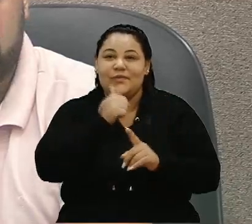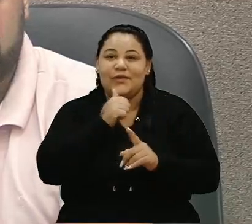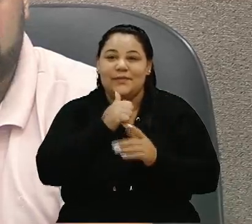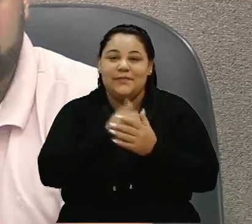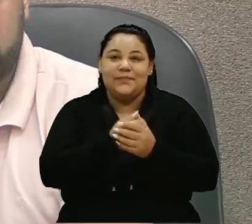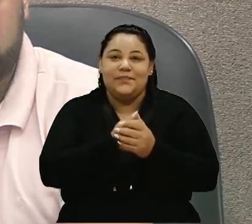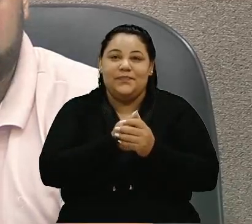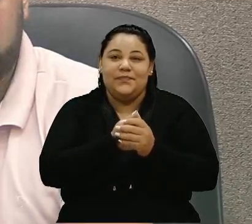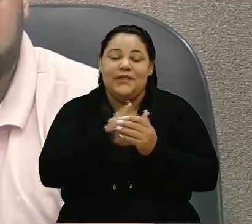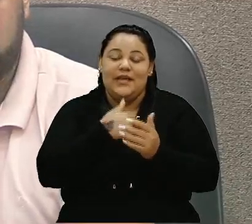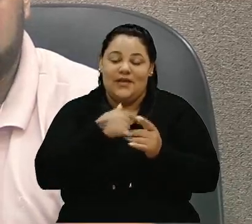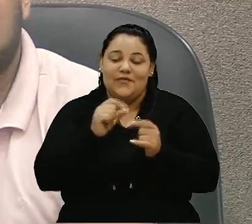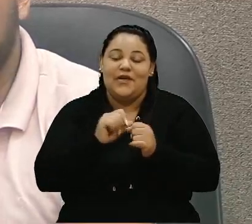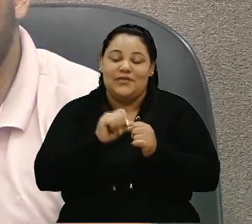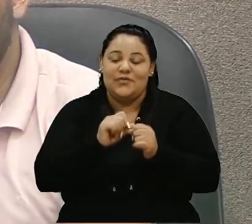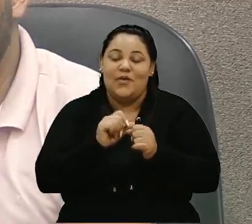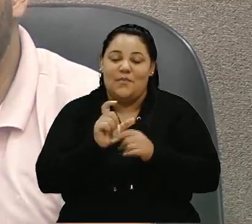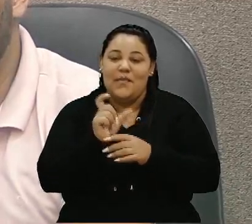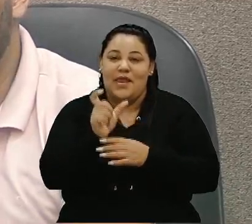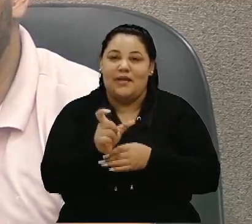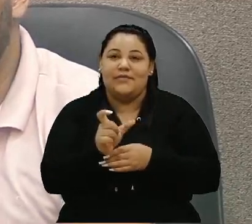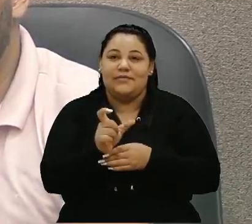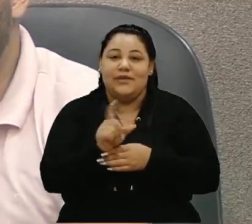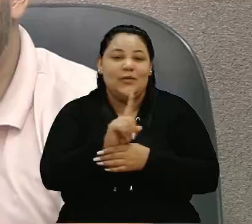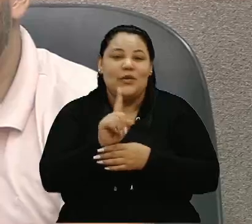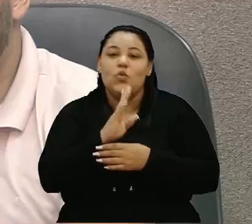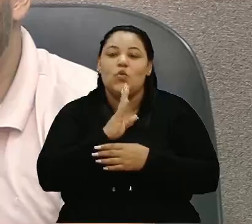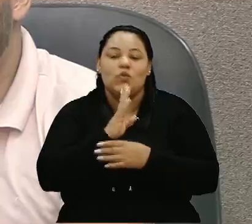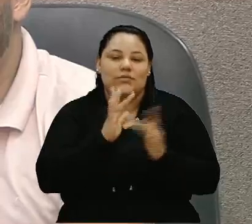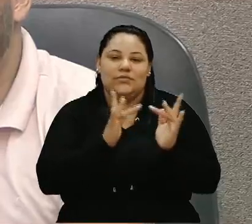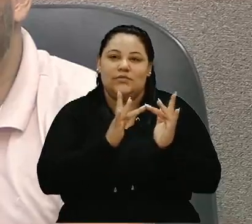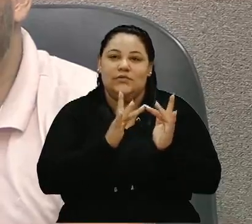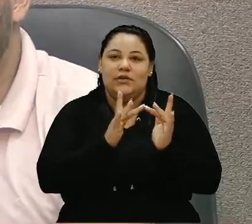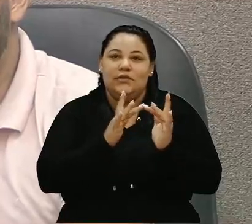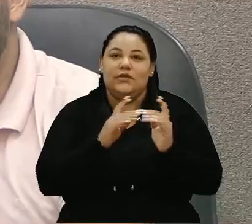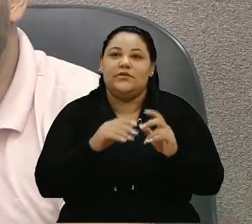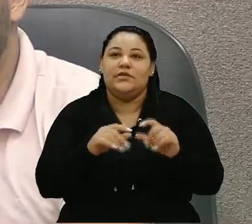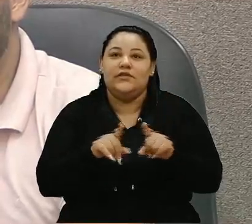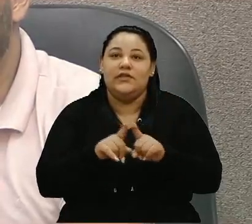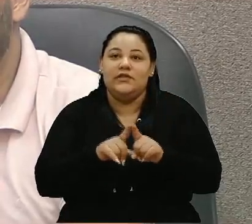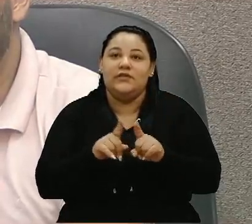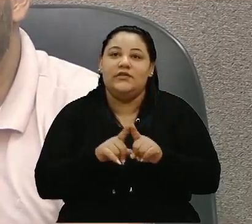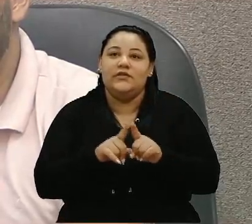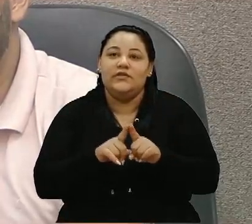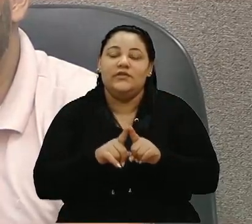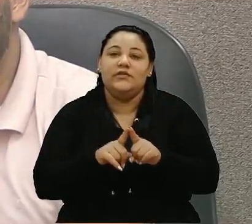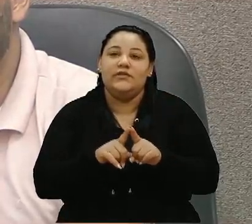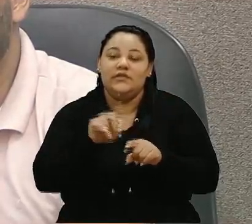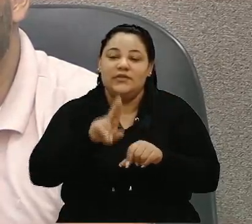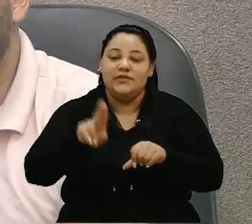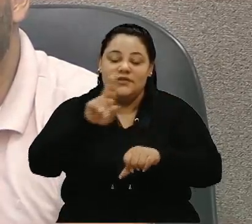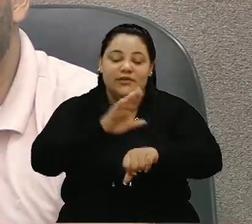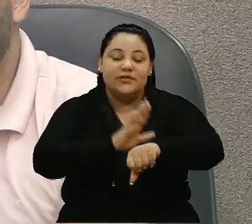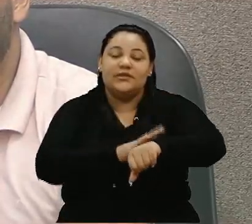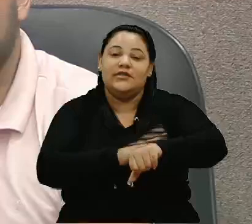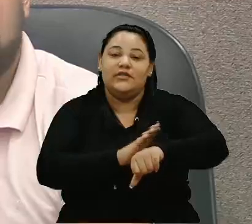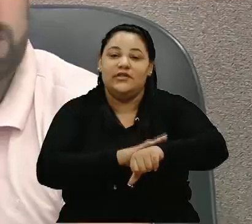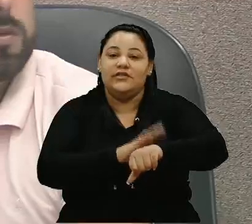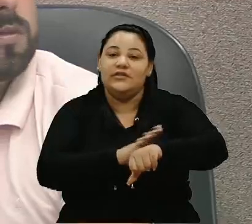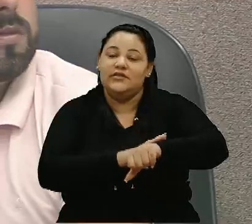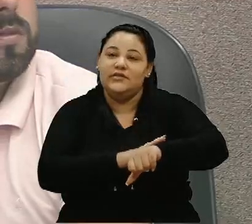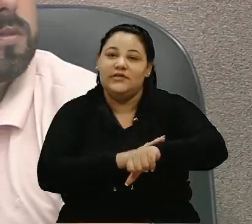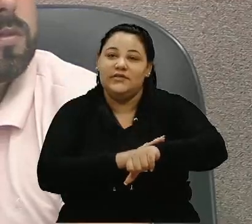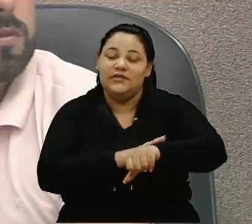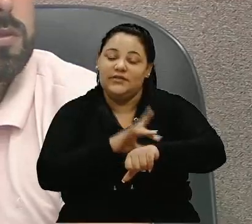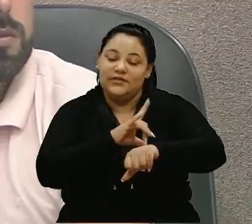eu faço a palavra, não conheci dona Líbera, mas uso a palavra nesse momento porque tive a alegria de receber